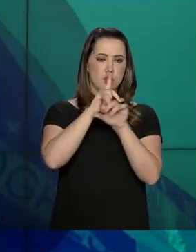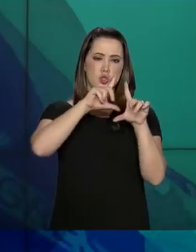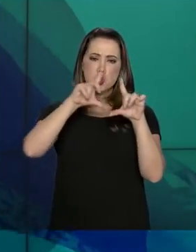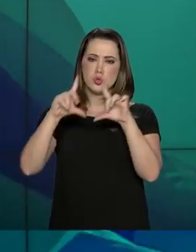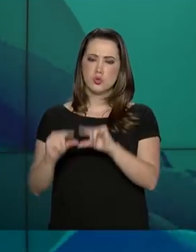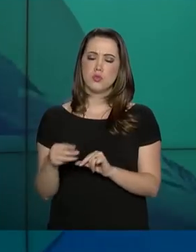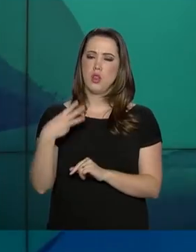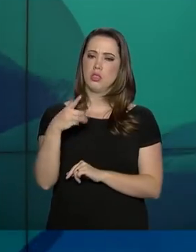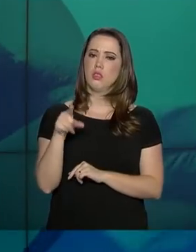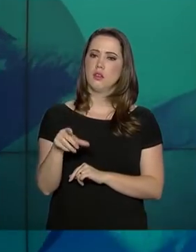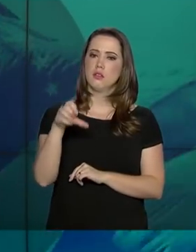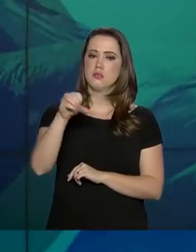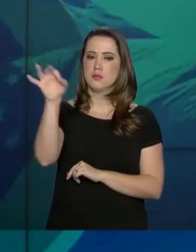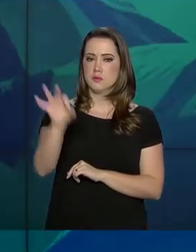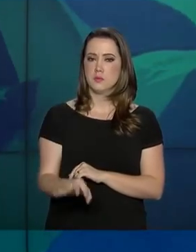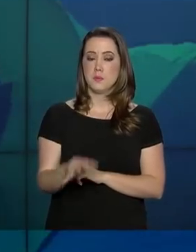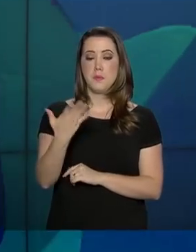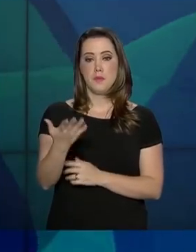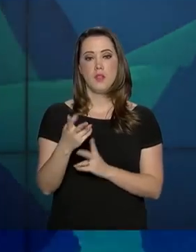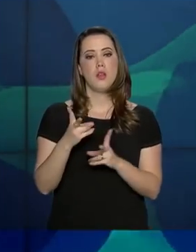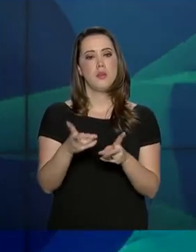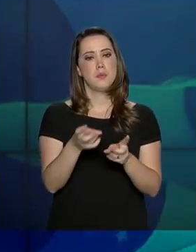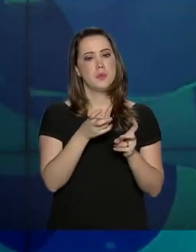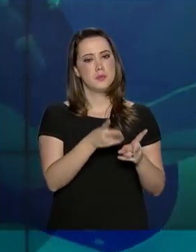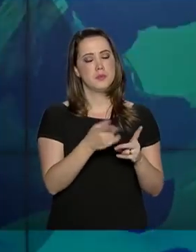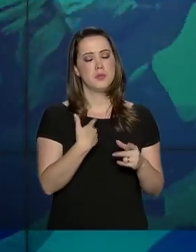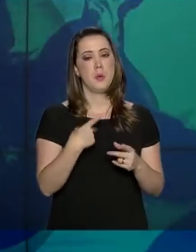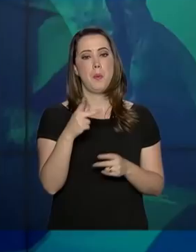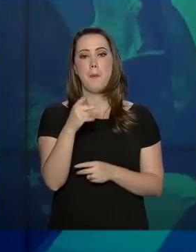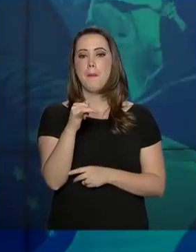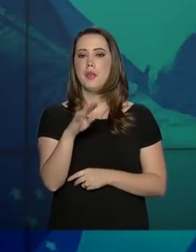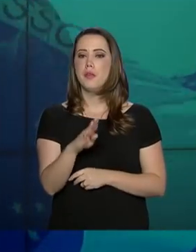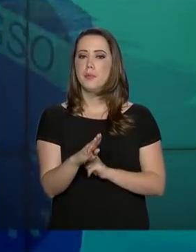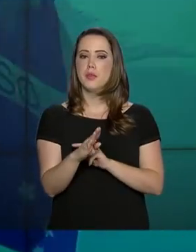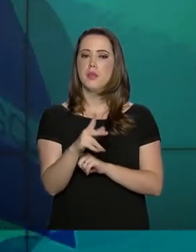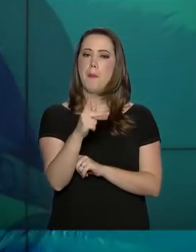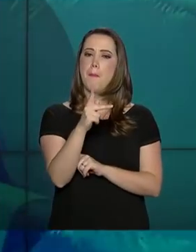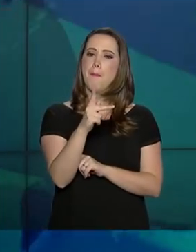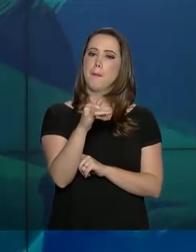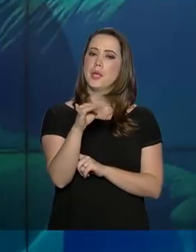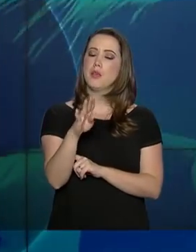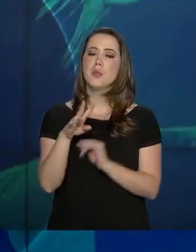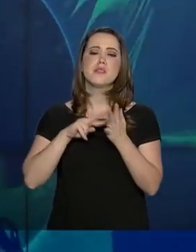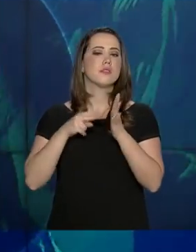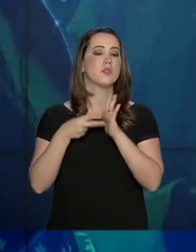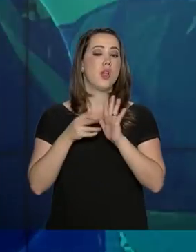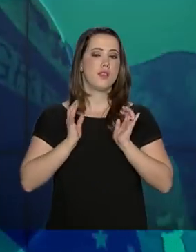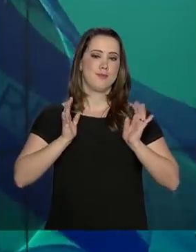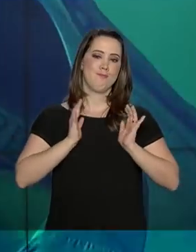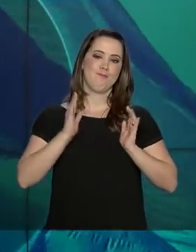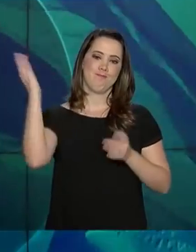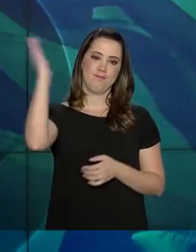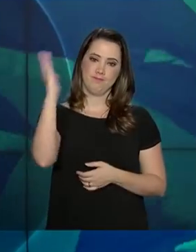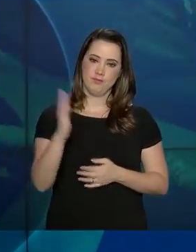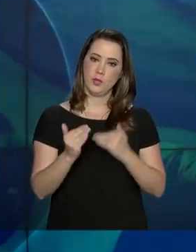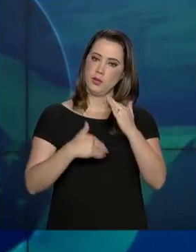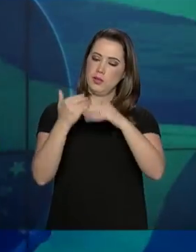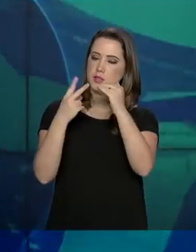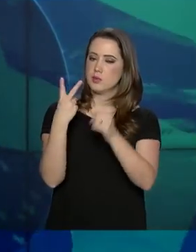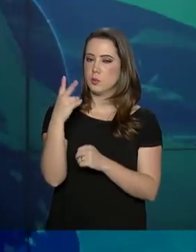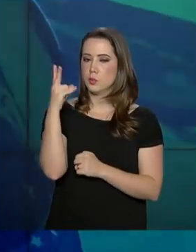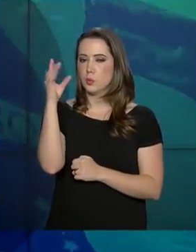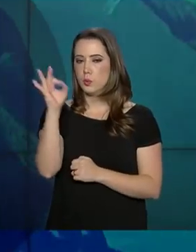para 3,9% e a previsão é de que o PIB, ou seja, as riquezas brasileiras, cresçam 2%